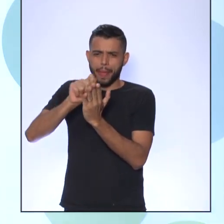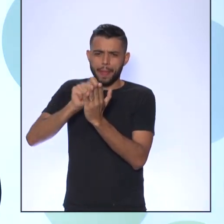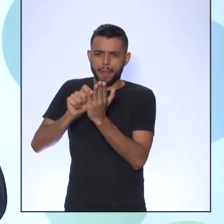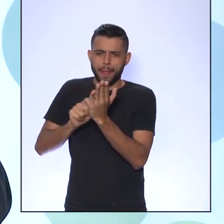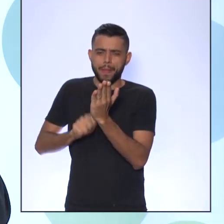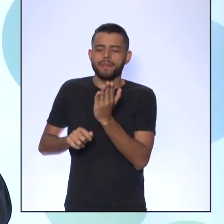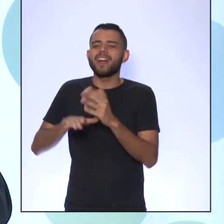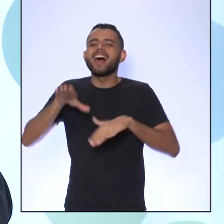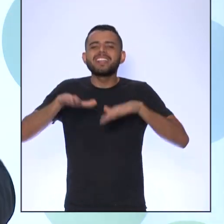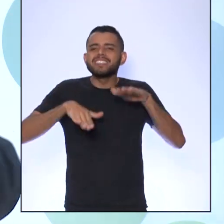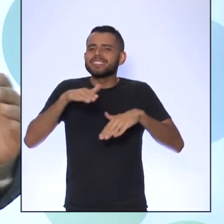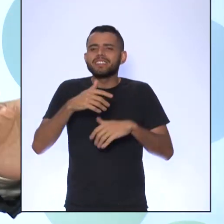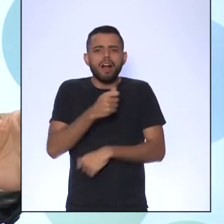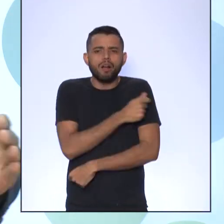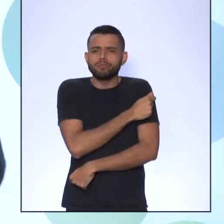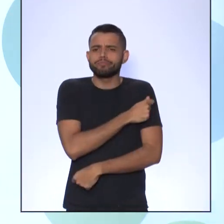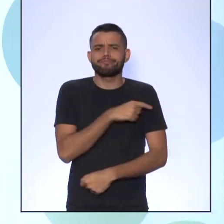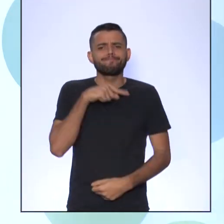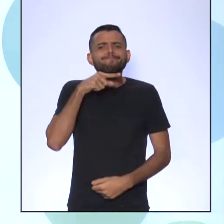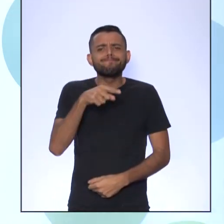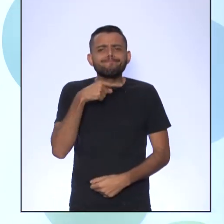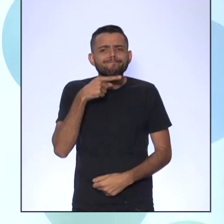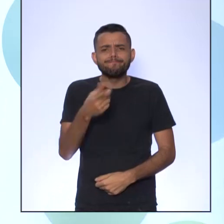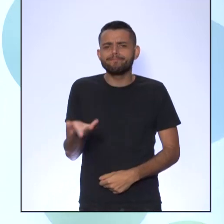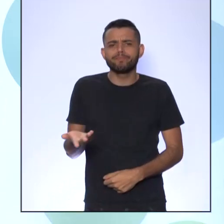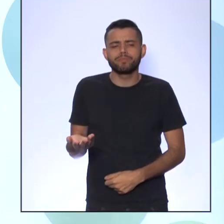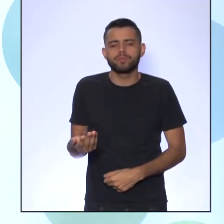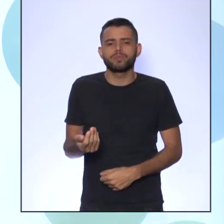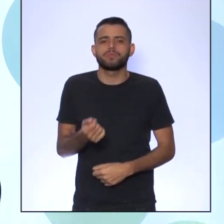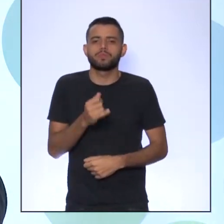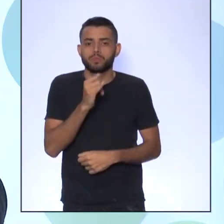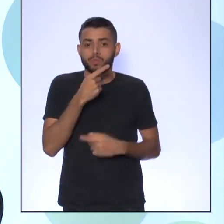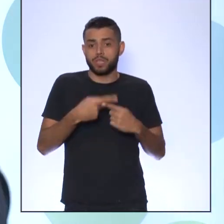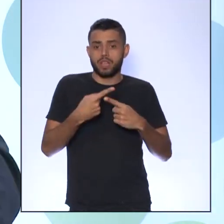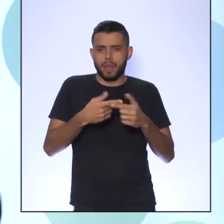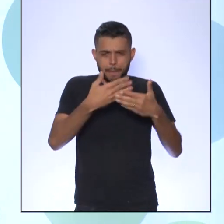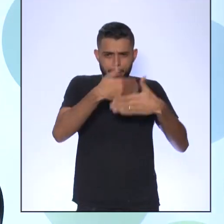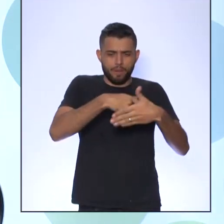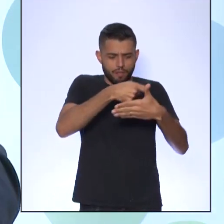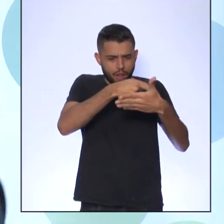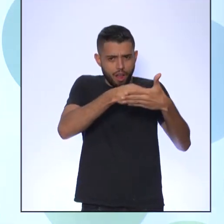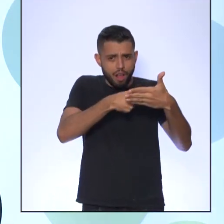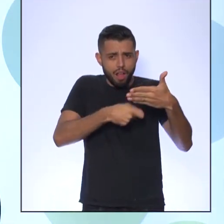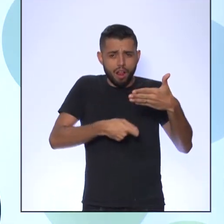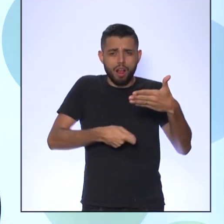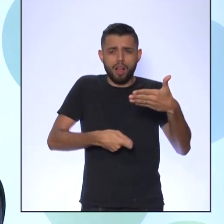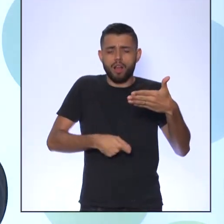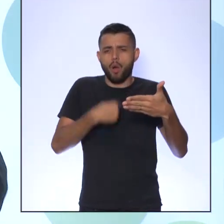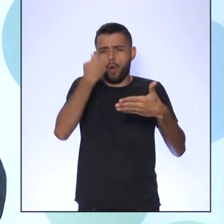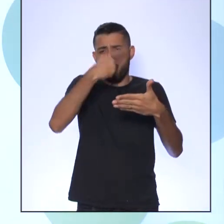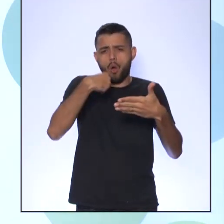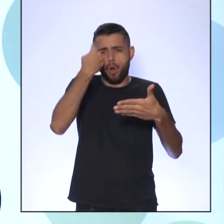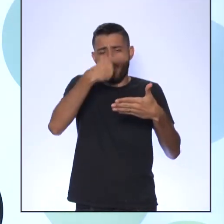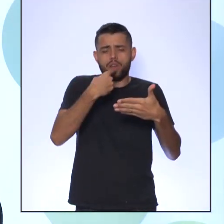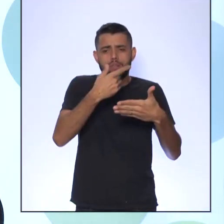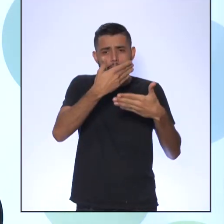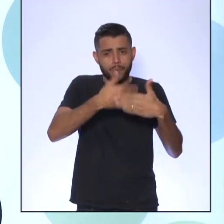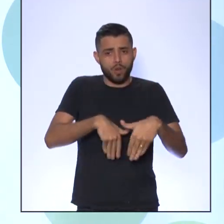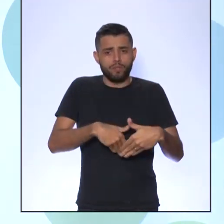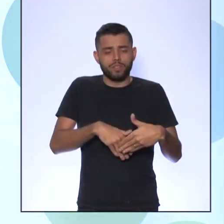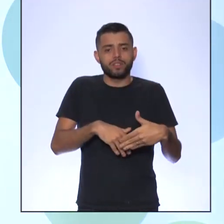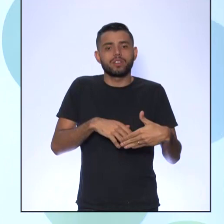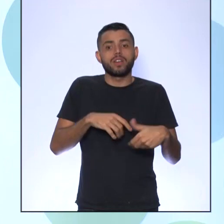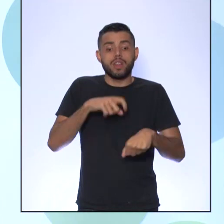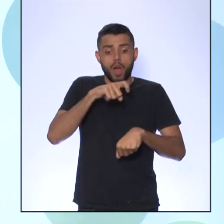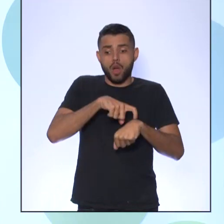não administra bem isso, ele fica um tempo realmente longo, extenso, quase a duração total do exame, na realização da prova,